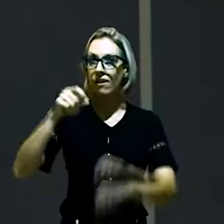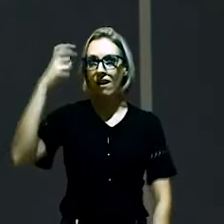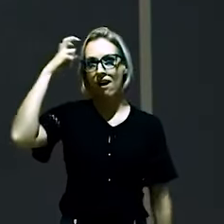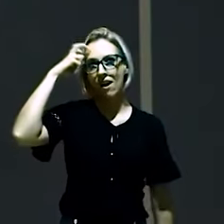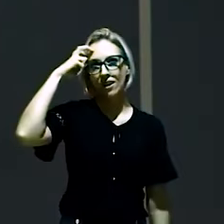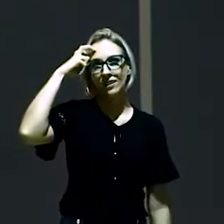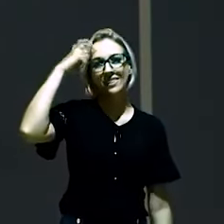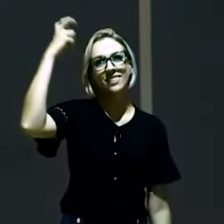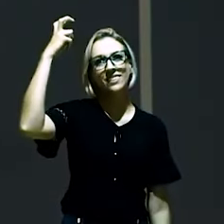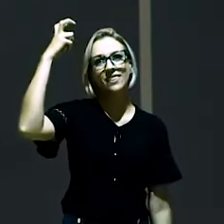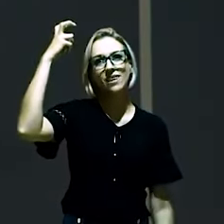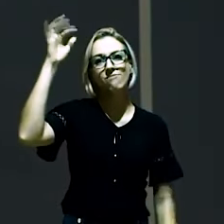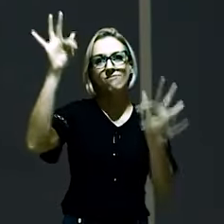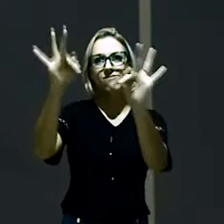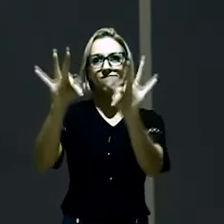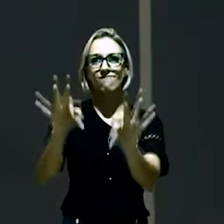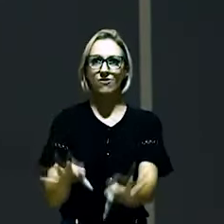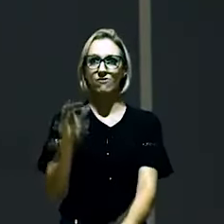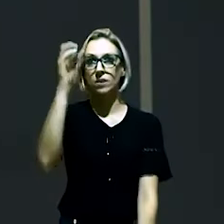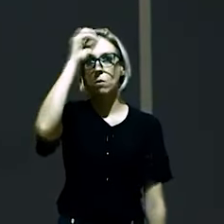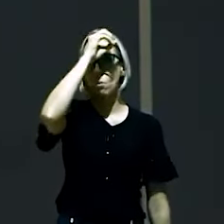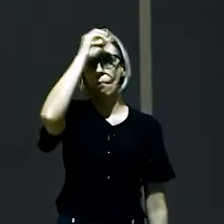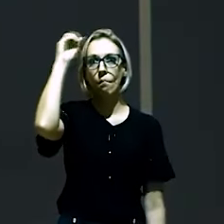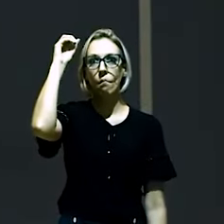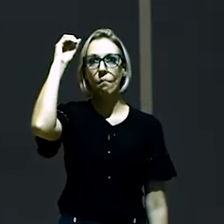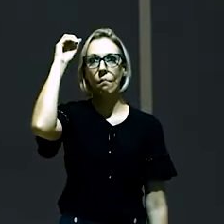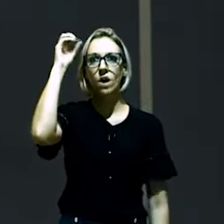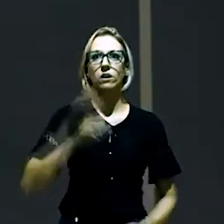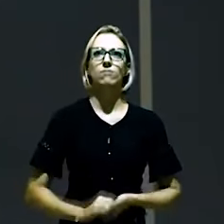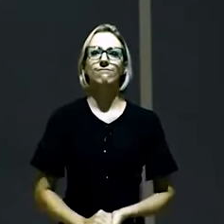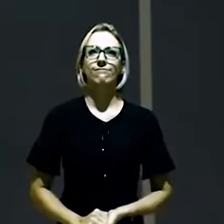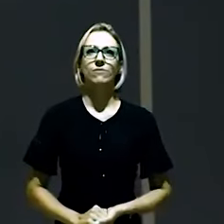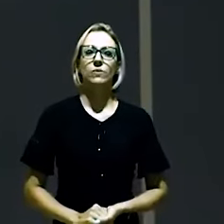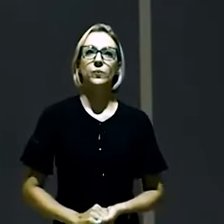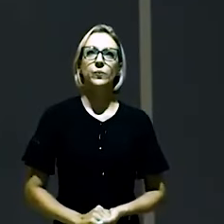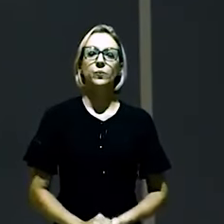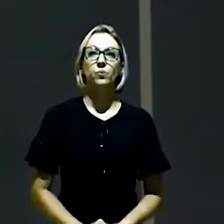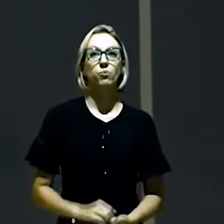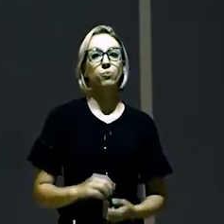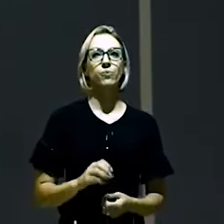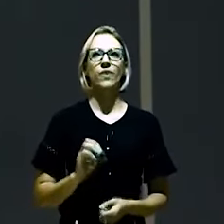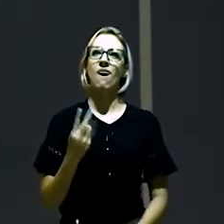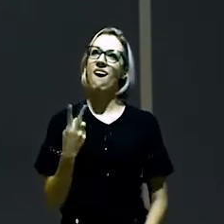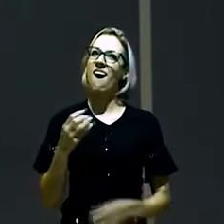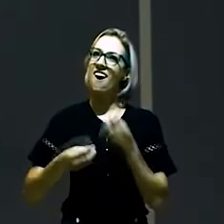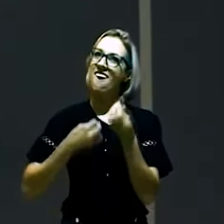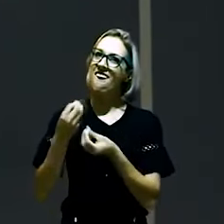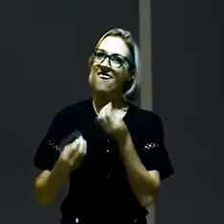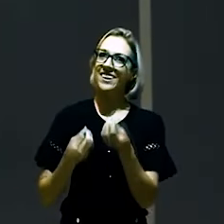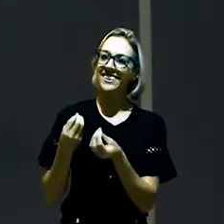ele veio a ser um tolo no final da sua vida. Ou como a molecada diz, um